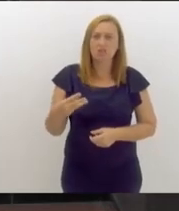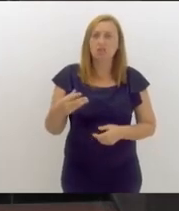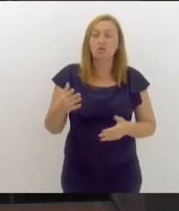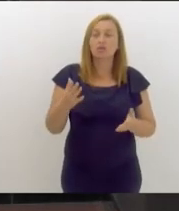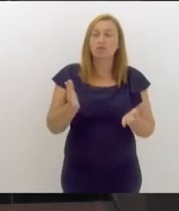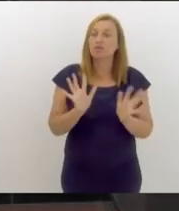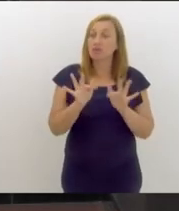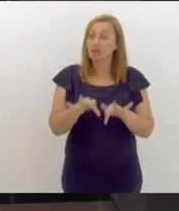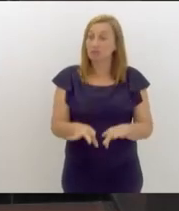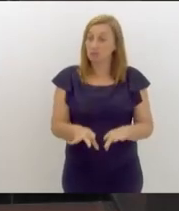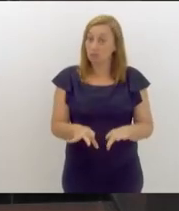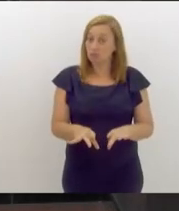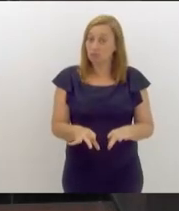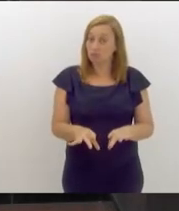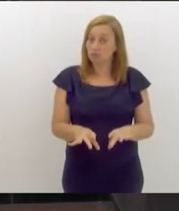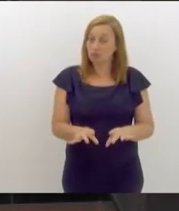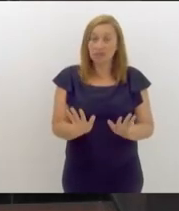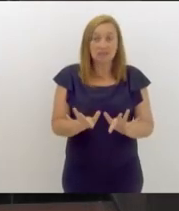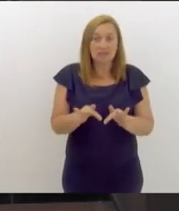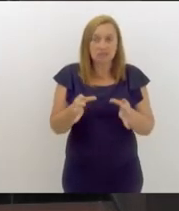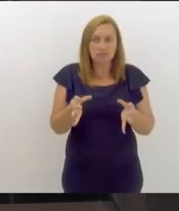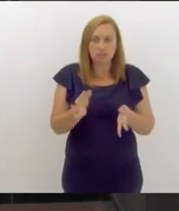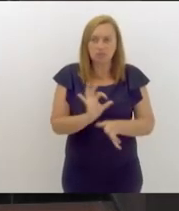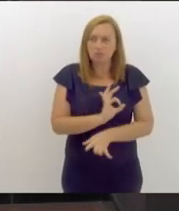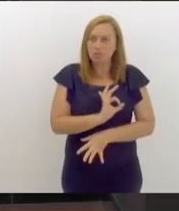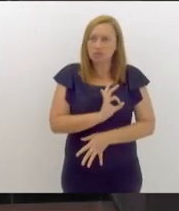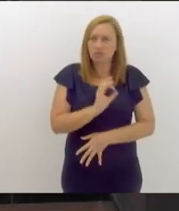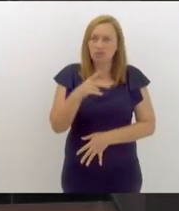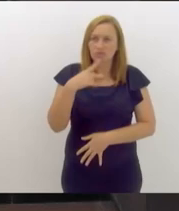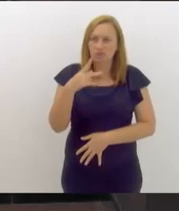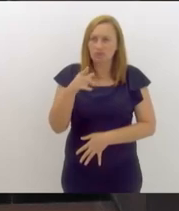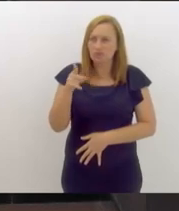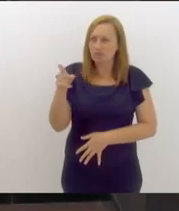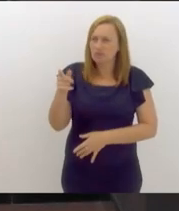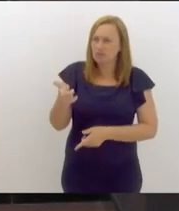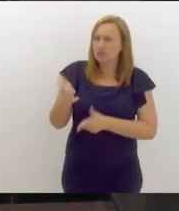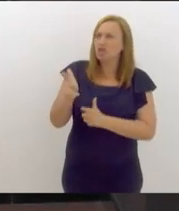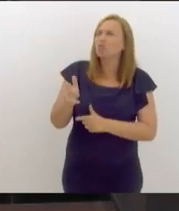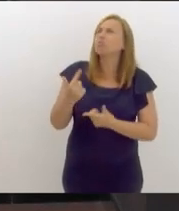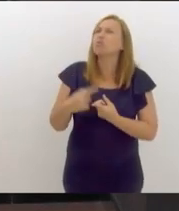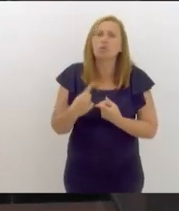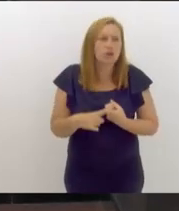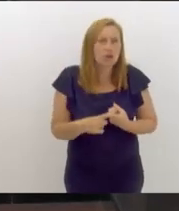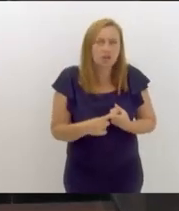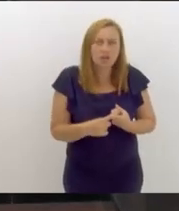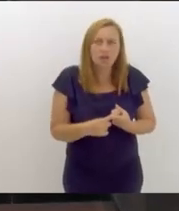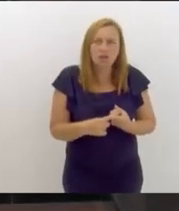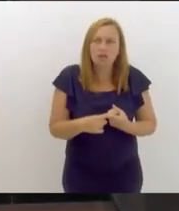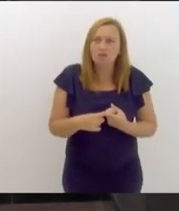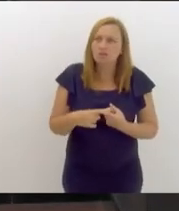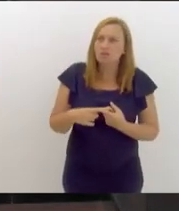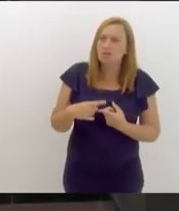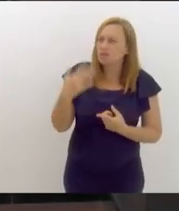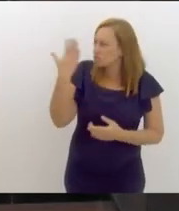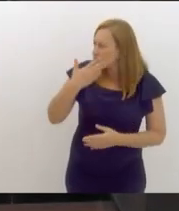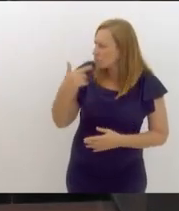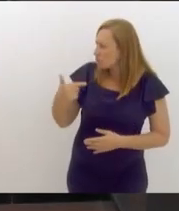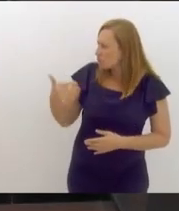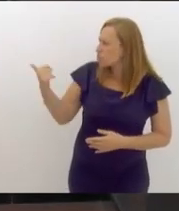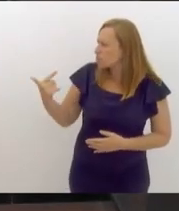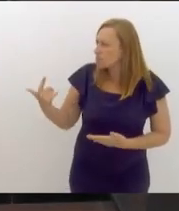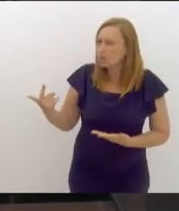terminou simplesmente o policial falou vocês deram tiro por quê mas você não viu ele te dá um tiro na gente não